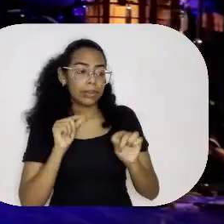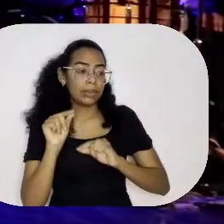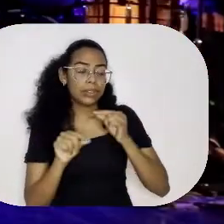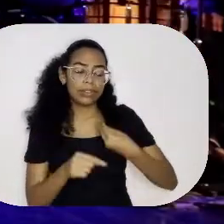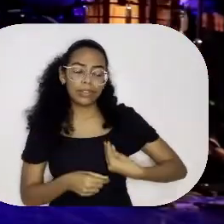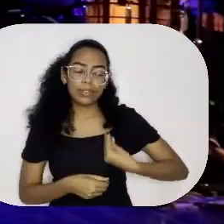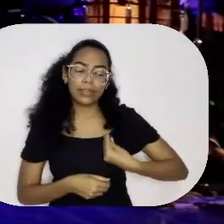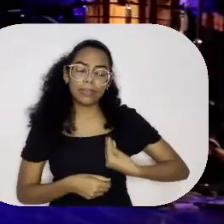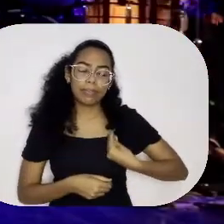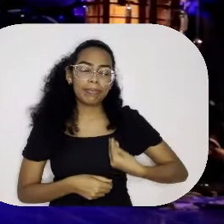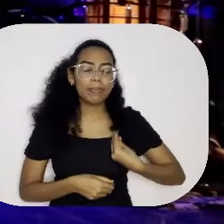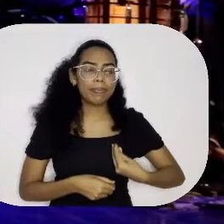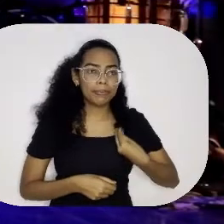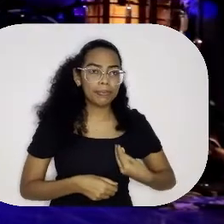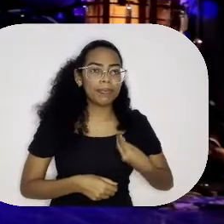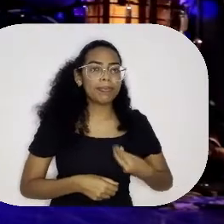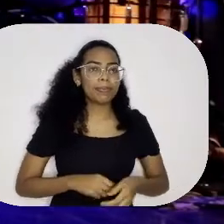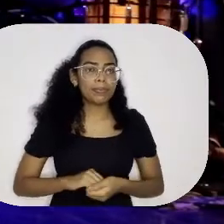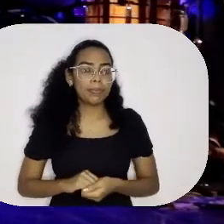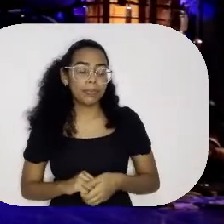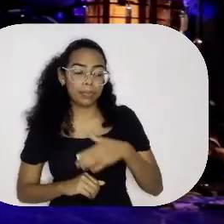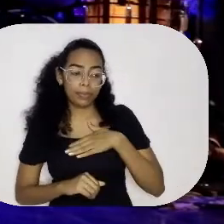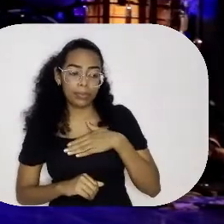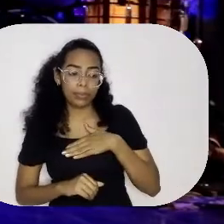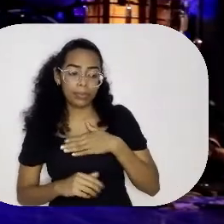simples apenas viver.